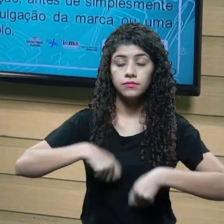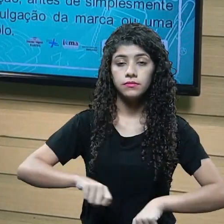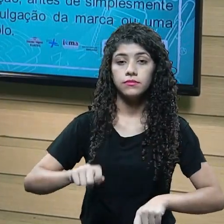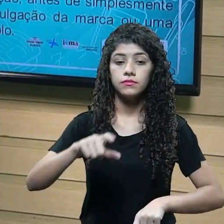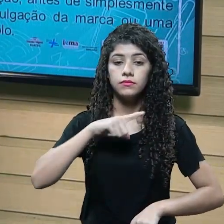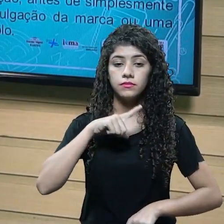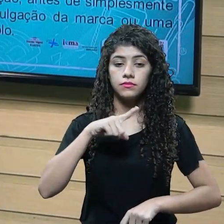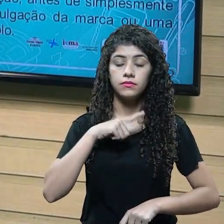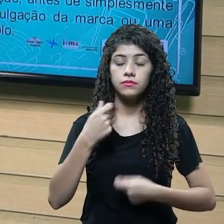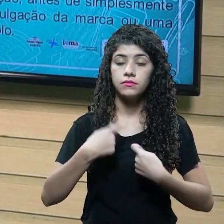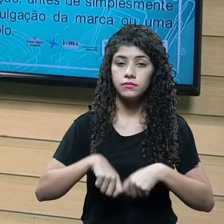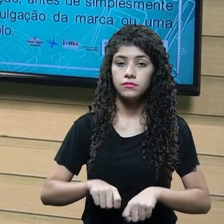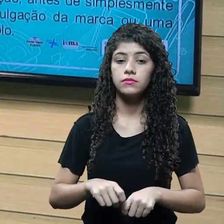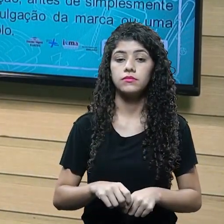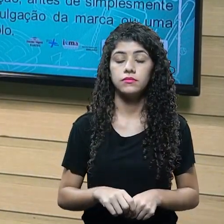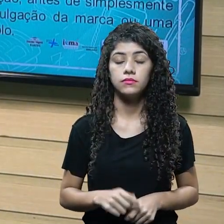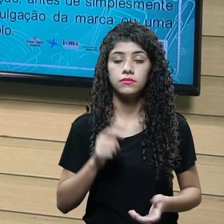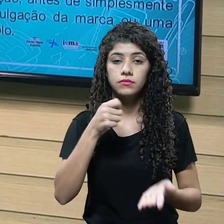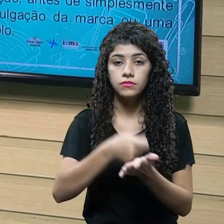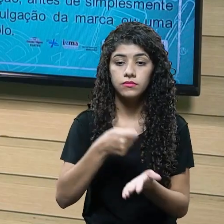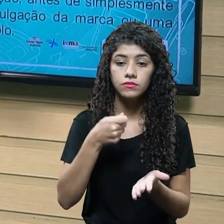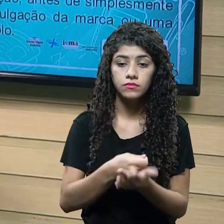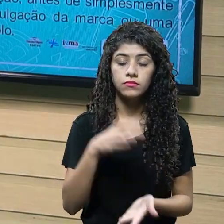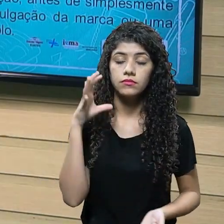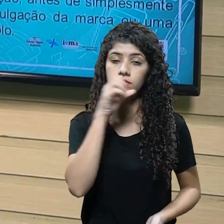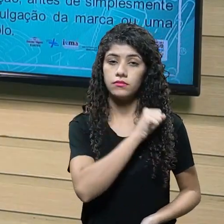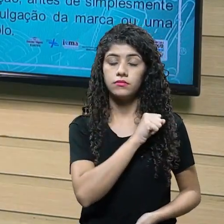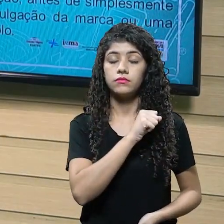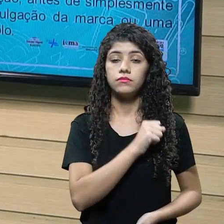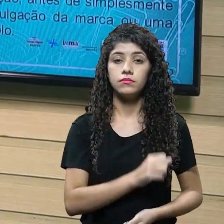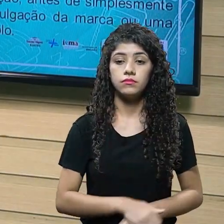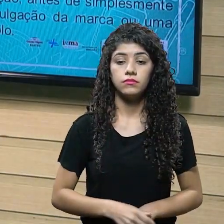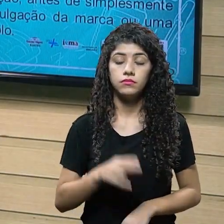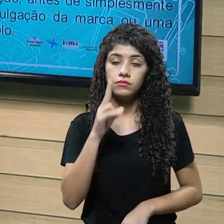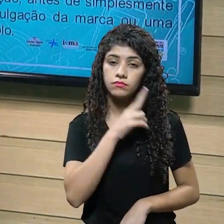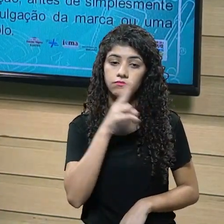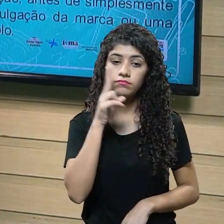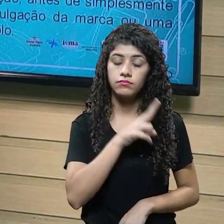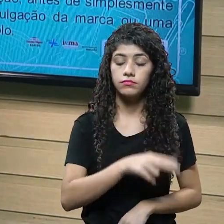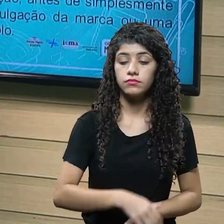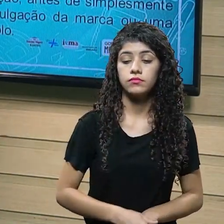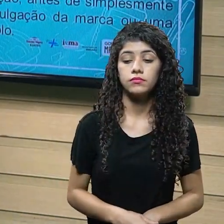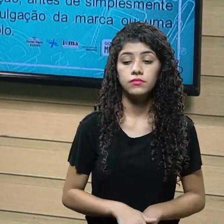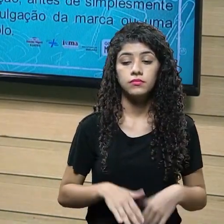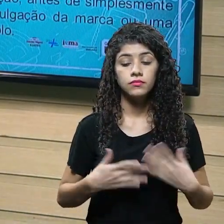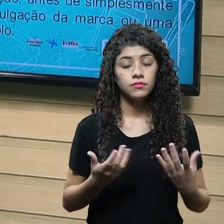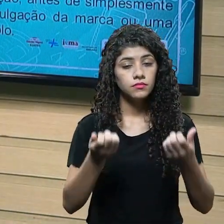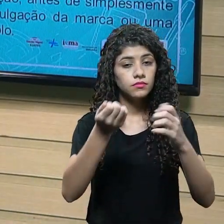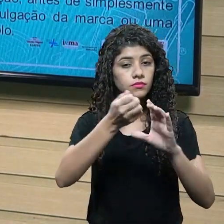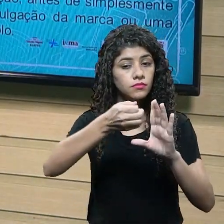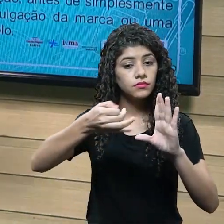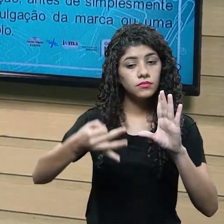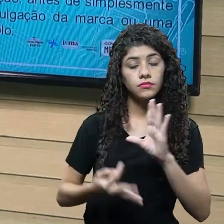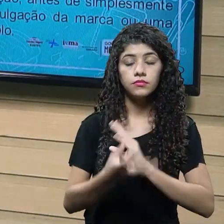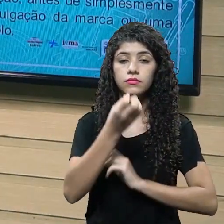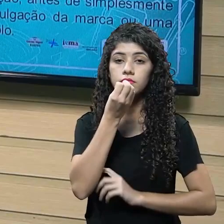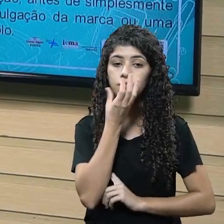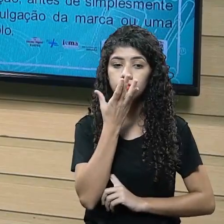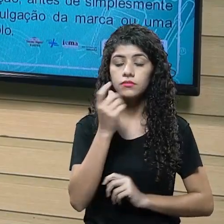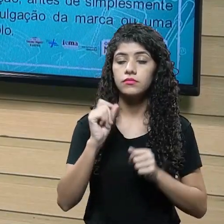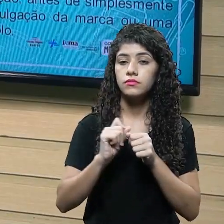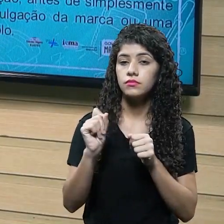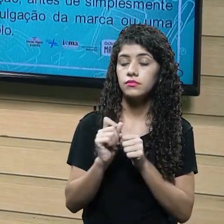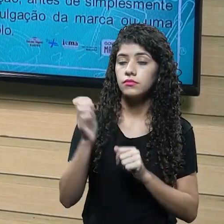ele vai querer fazer aquela compra através do seu senso de urgência, tá? Então isso é uma característica, tá? De fazer essas